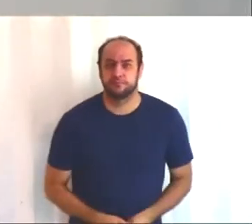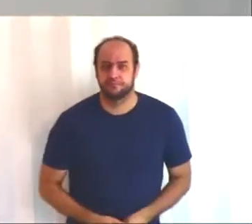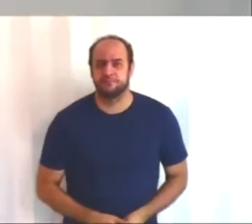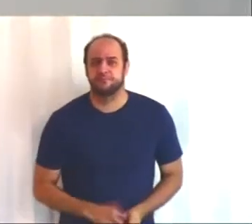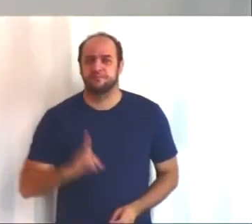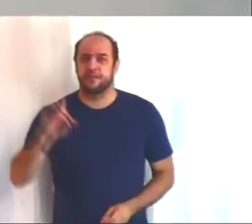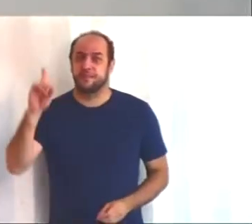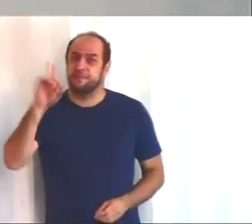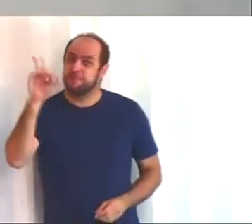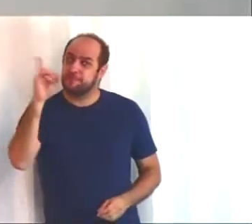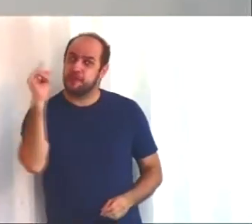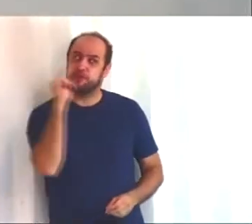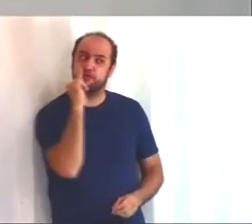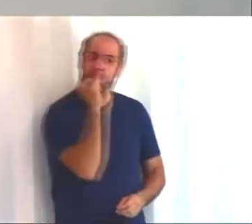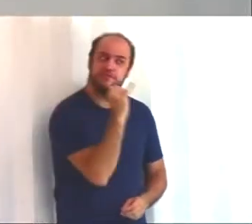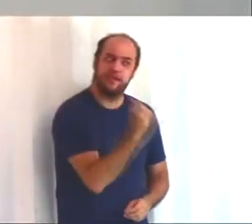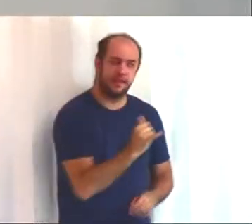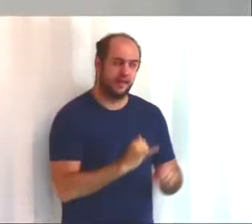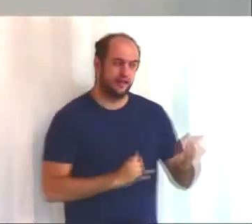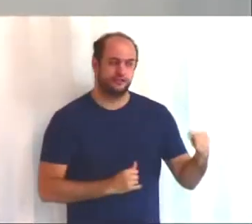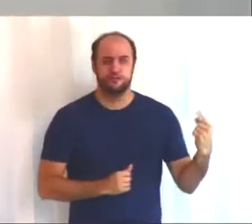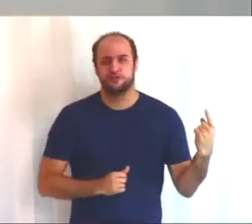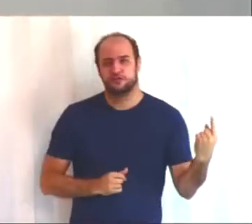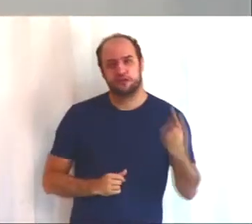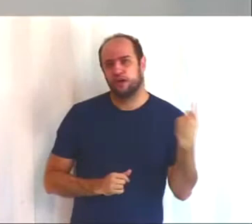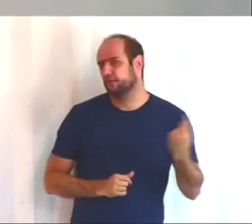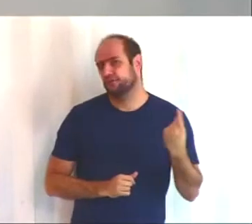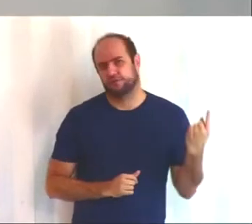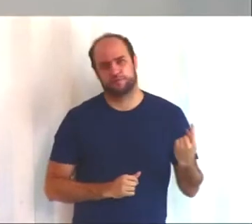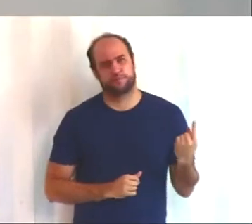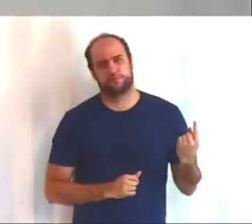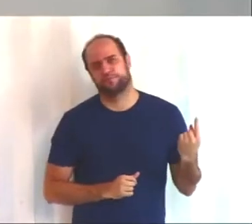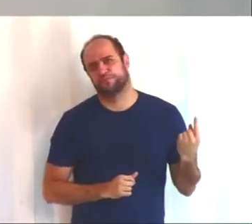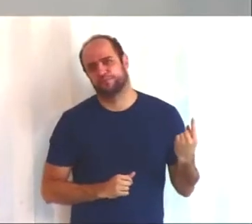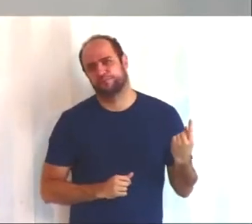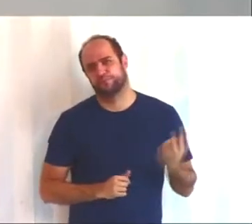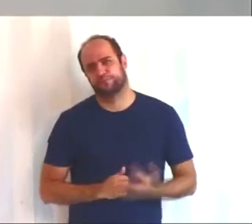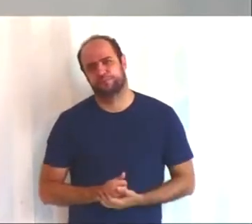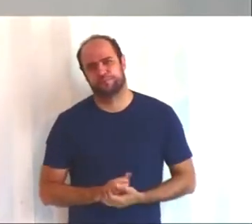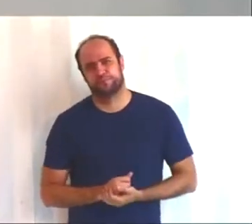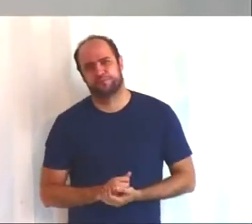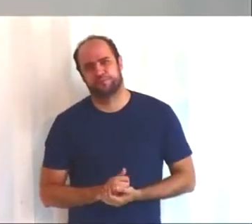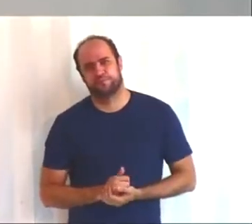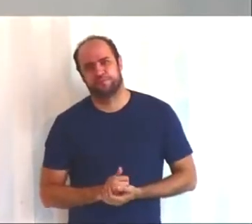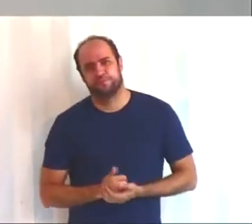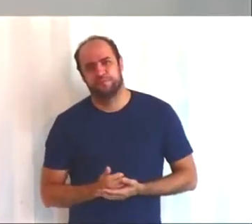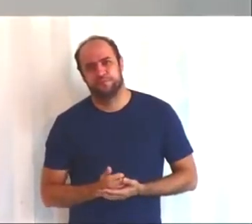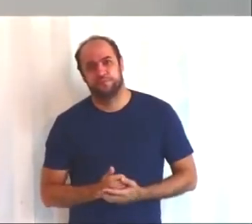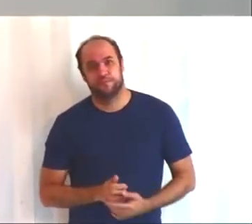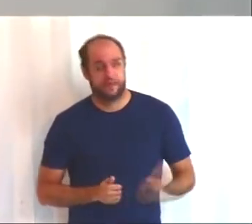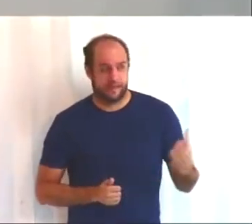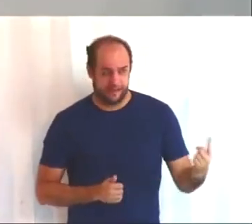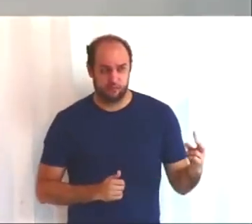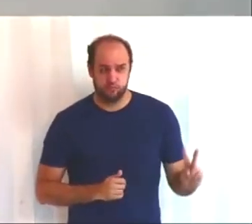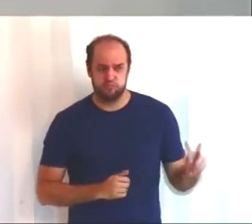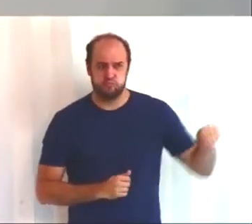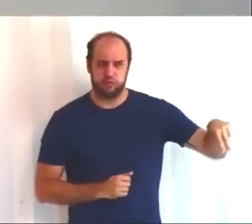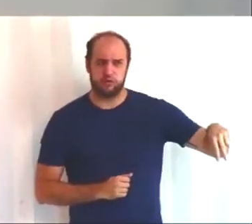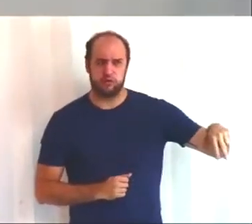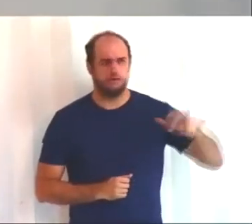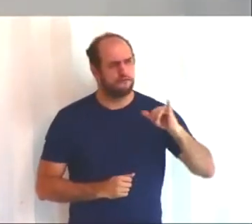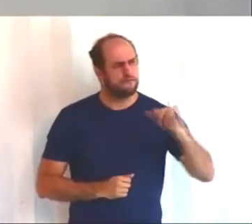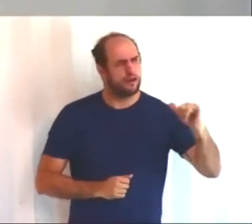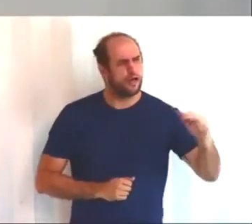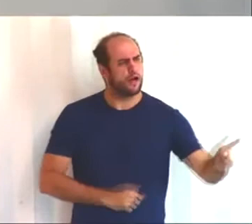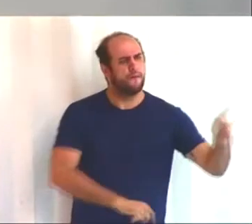a Jeremias que ele estará sozinho nesse entendimento. No momento em que ele se levantar e falar, povo